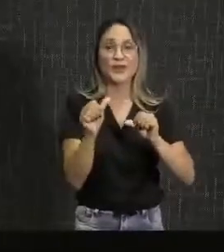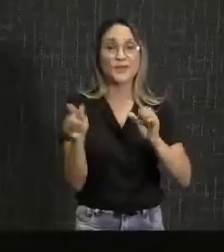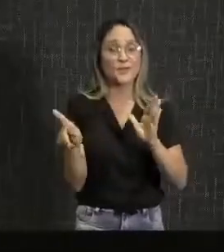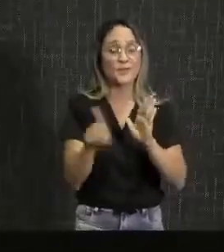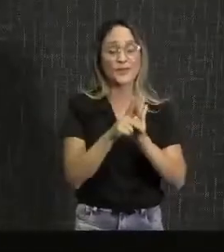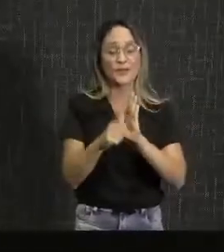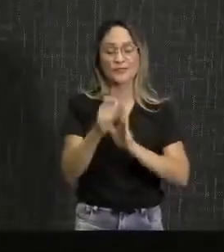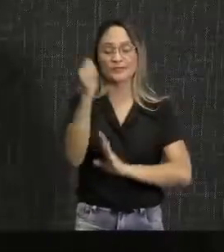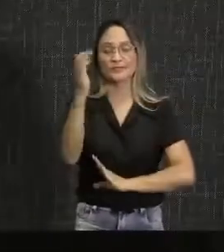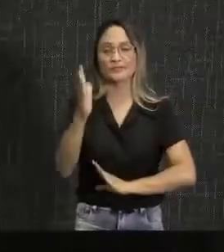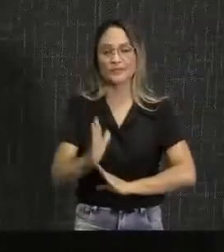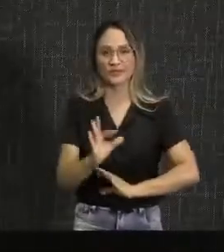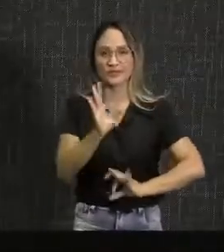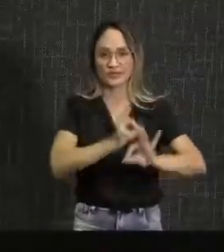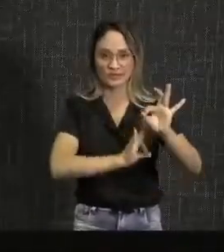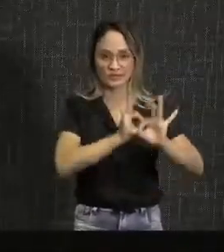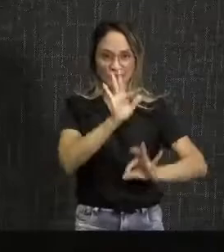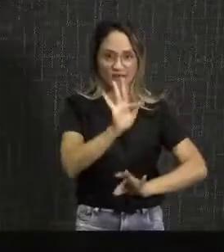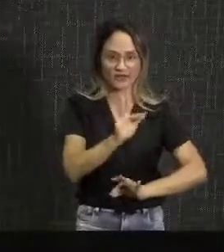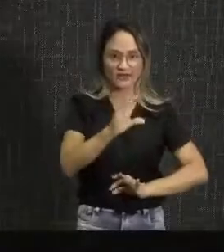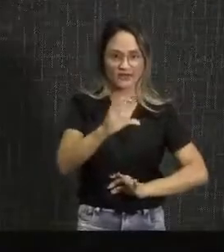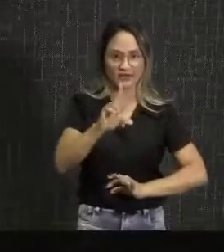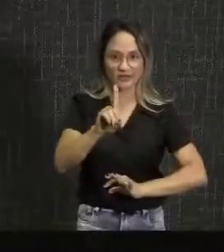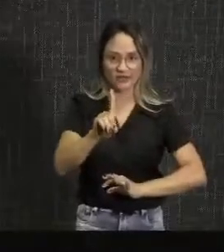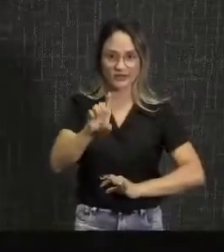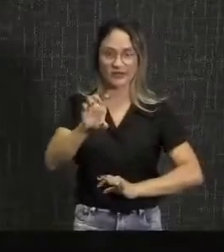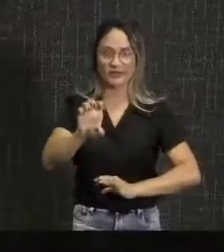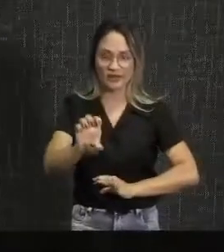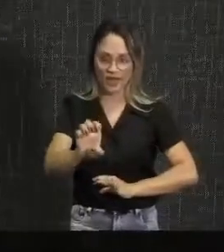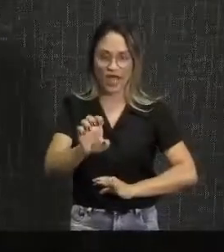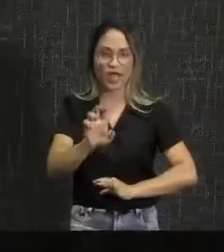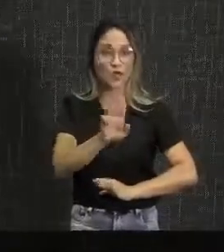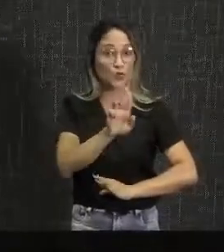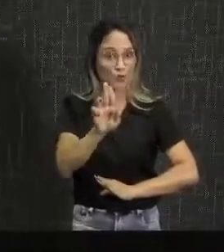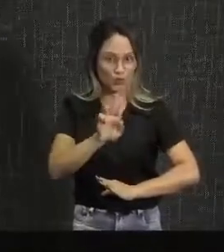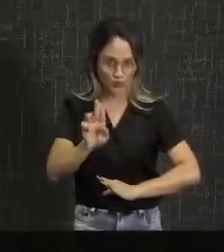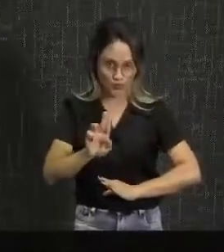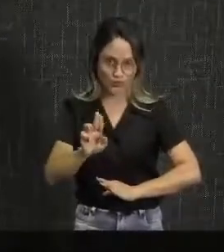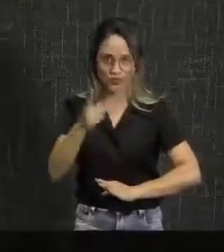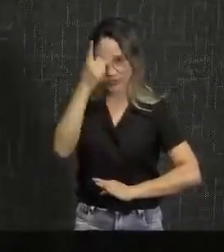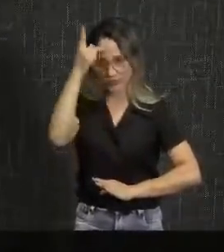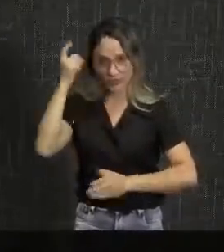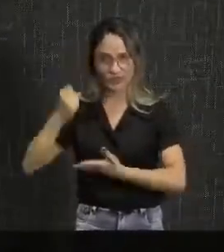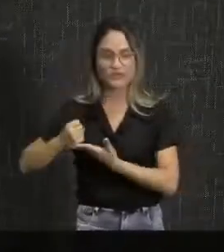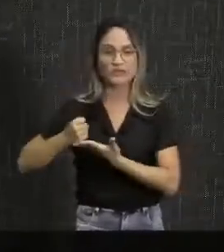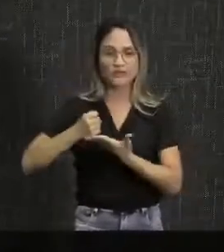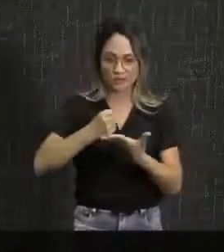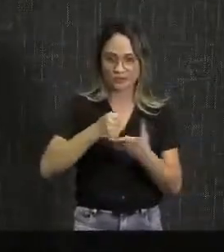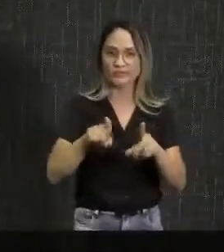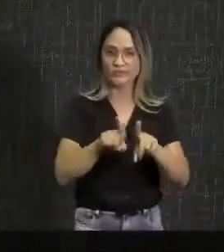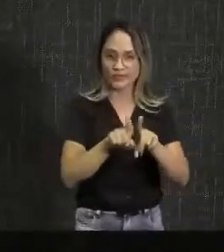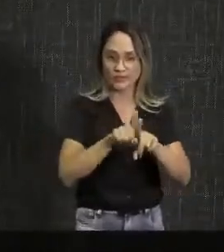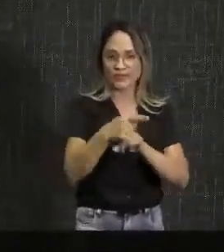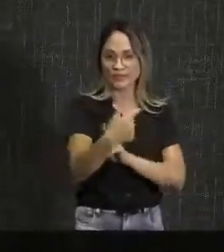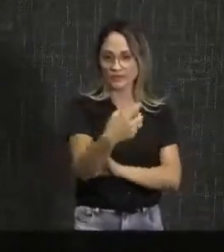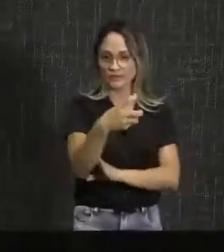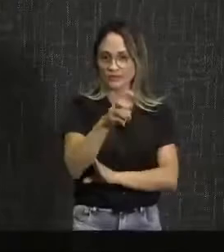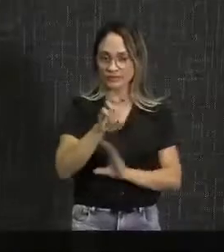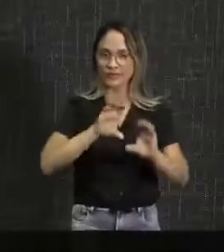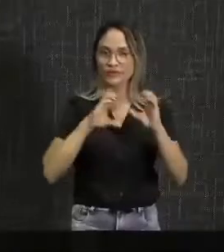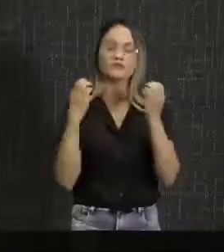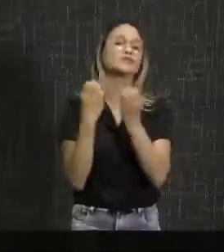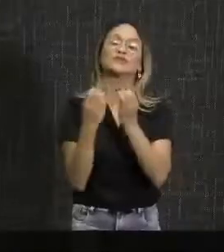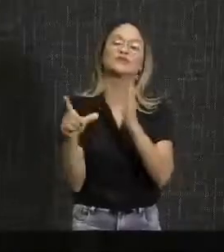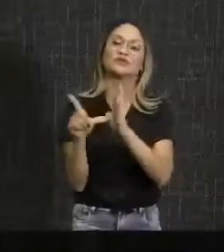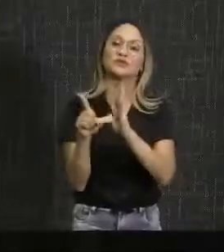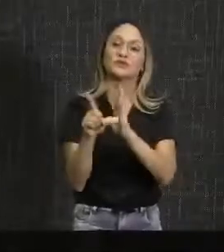realizado pela FCDL. Aliás, deixa eu falar aqui também o nome dos nossos apoiadores e patrocinadores. A 25ª Convenção Logista